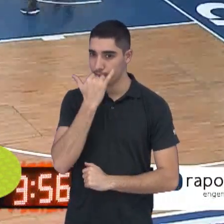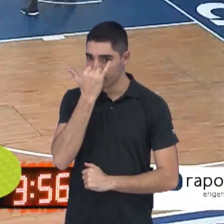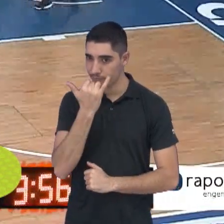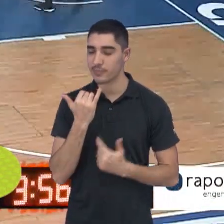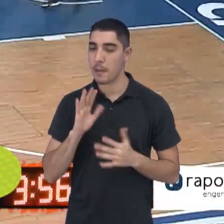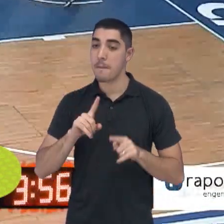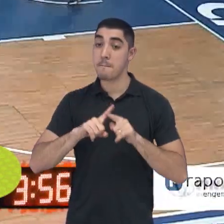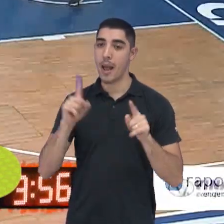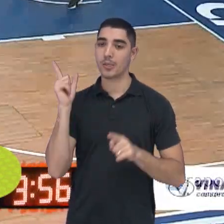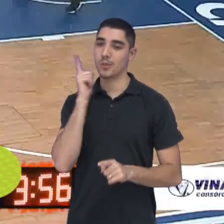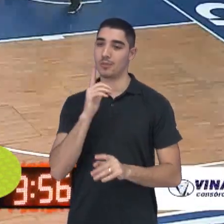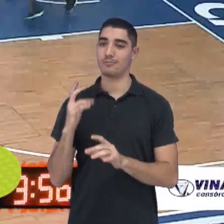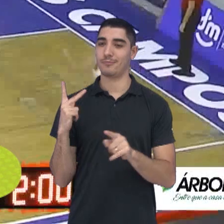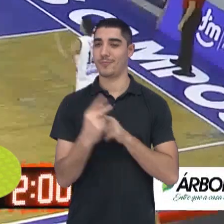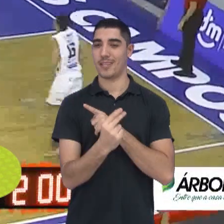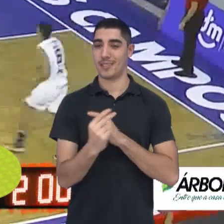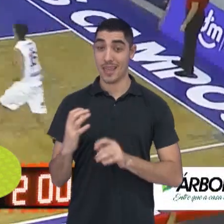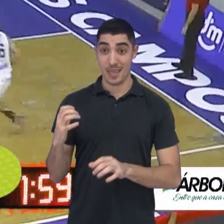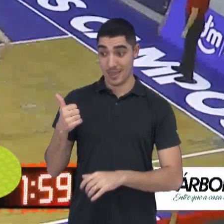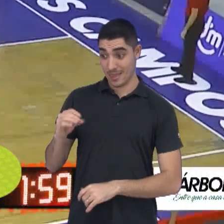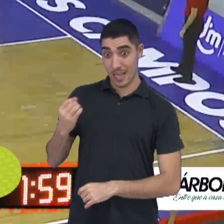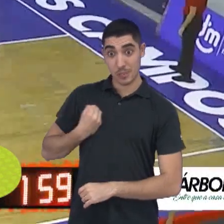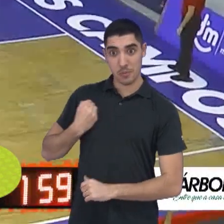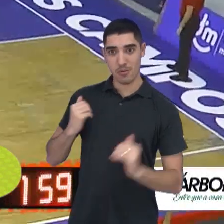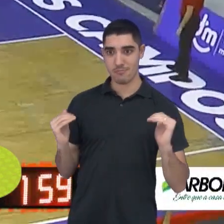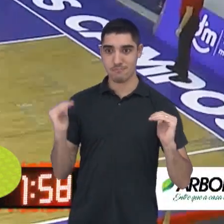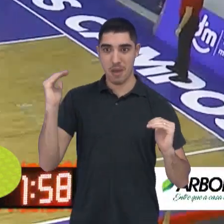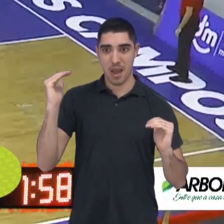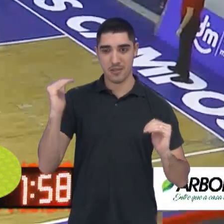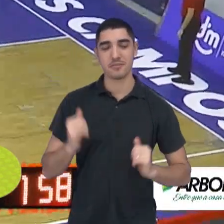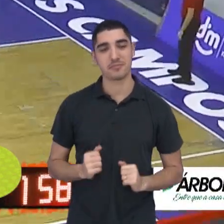10 pontos de diferença. O importante era voltar a vencer, né, Brunão?